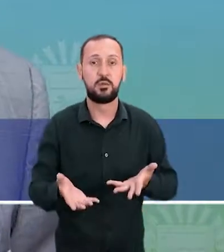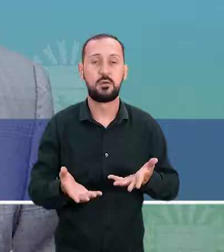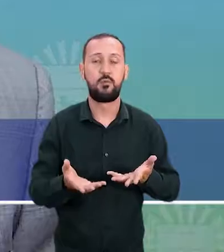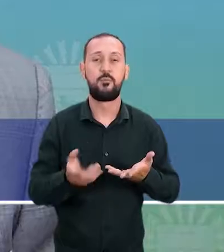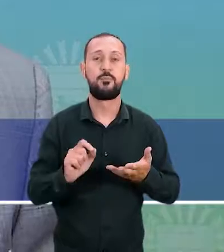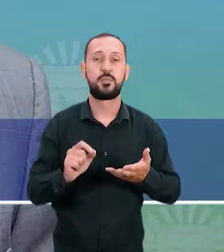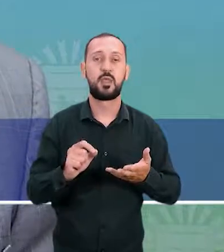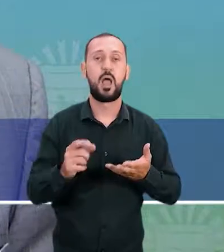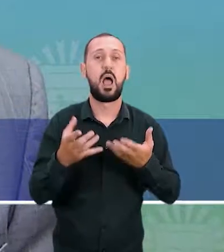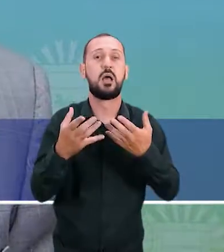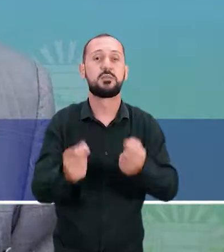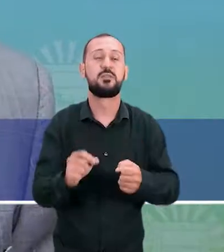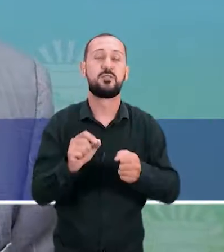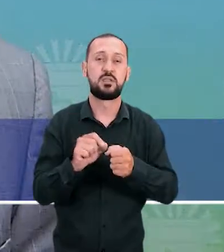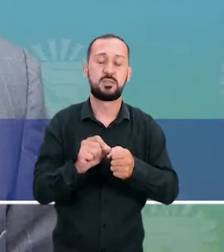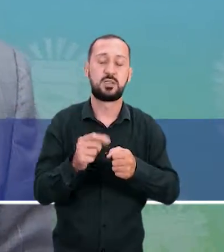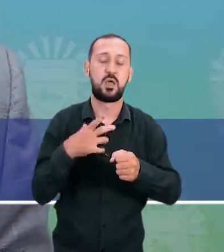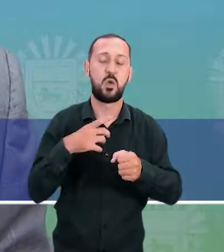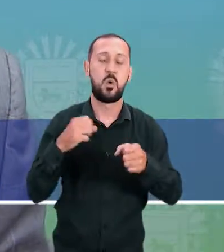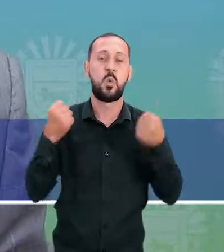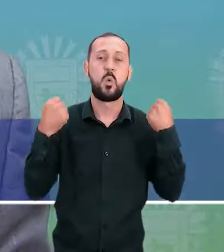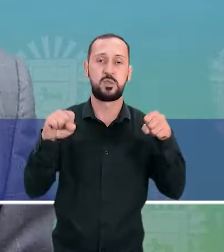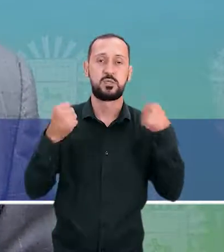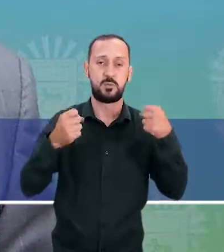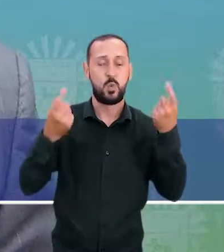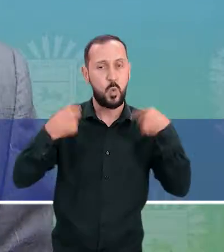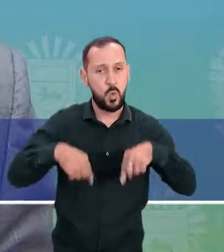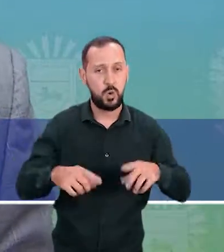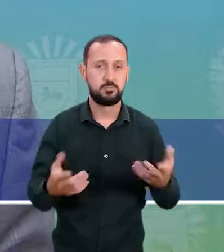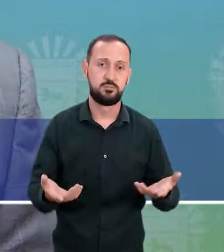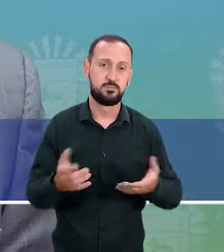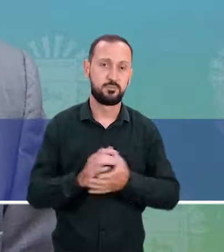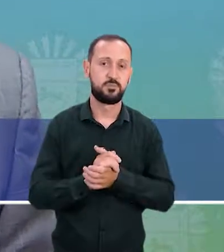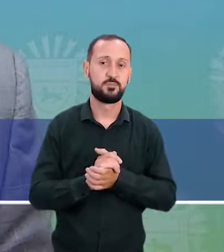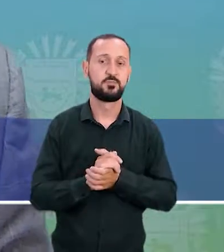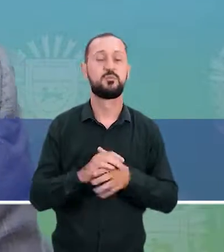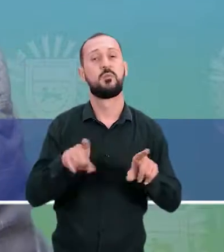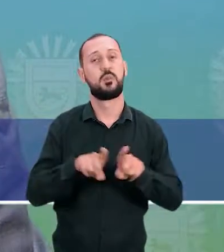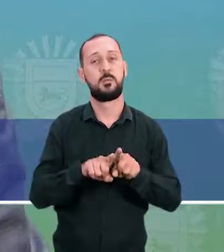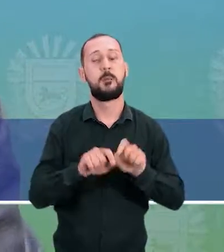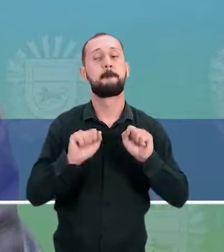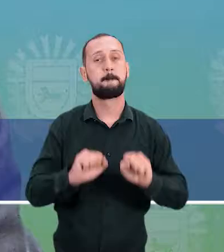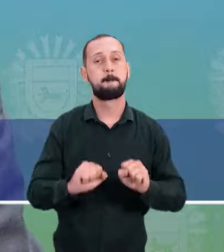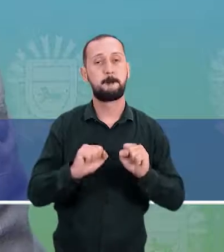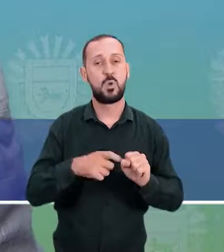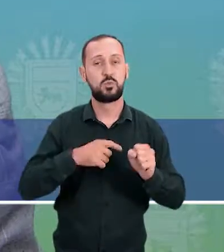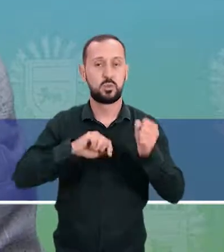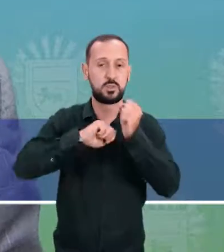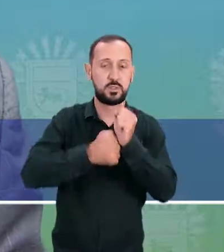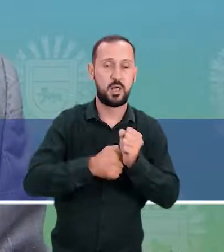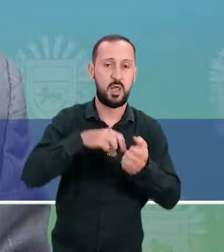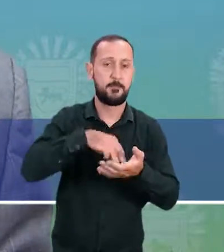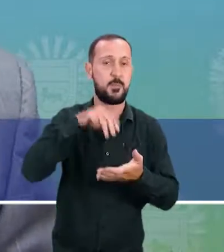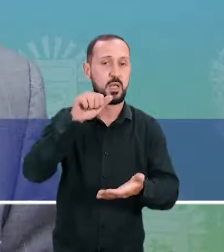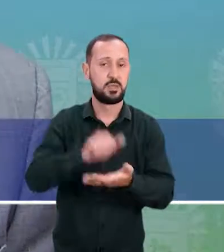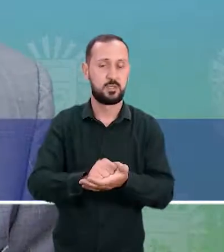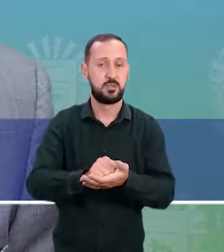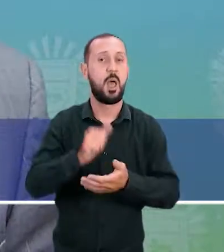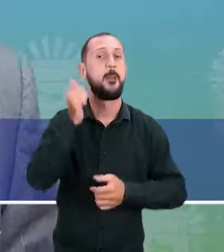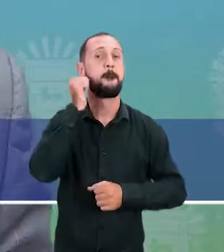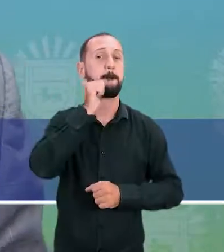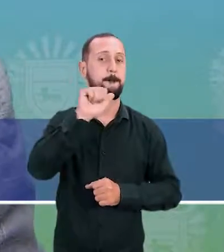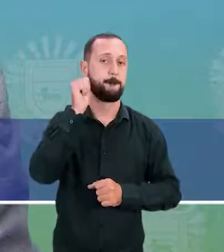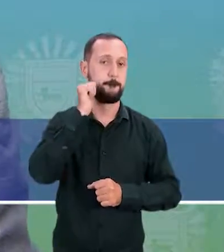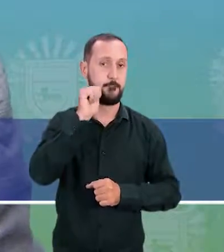vésperas de ter o filho, a se submeter a exame físico. Também ela possibilita o trancamento